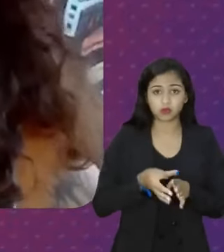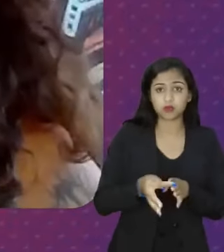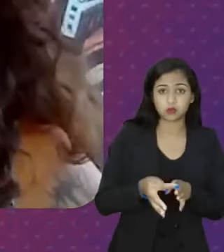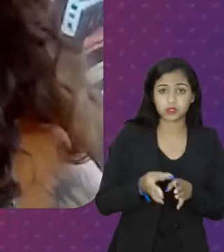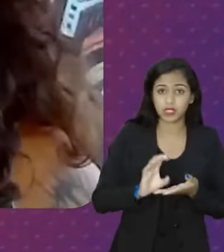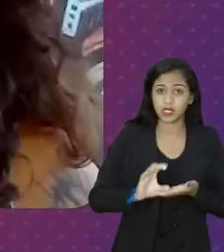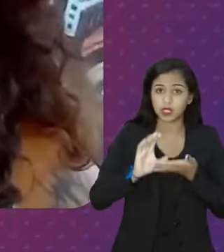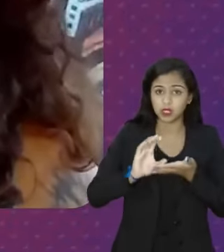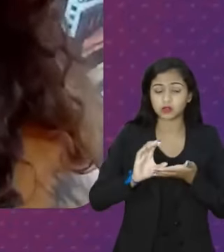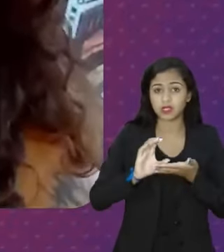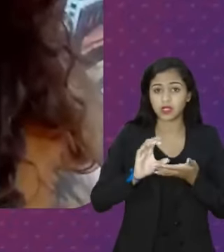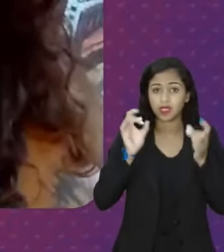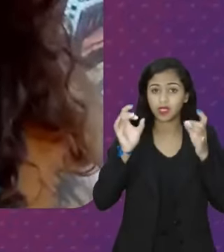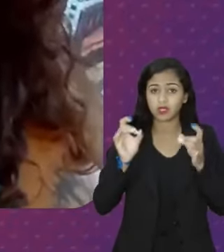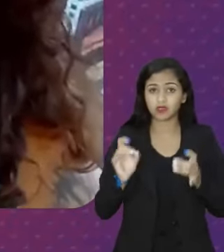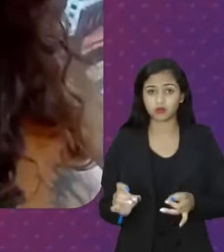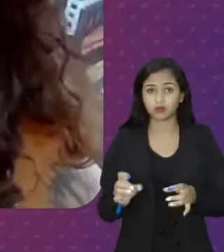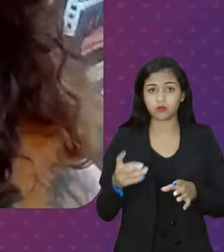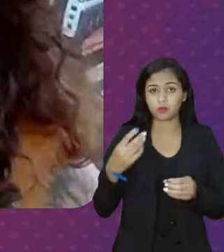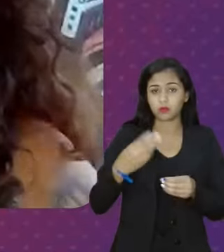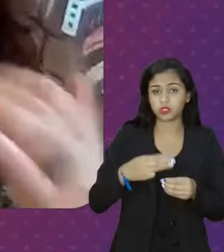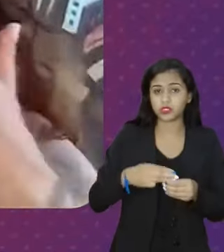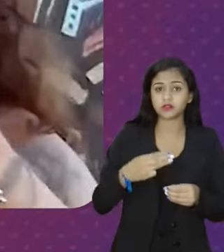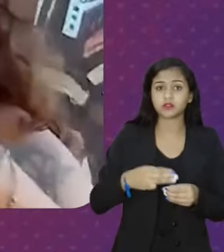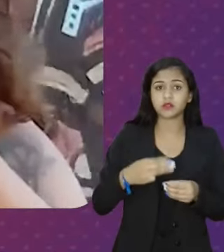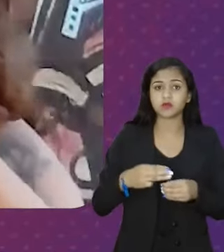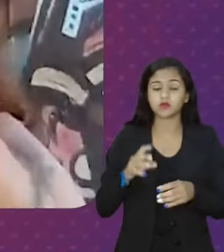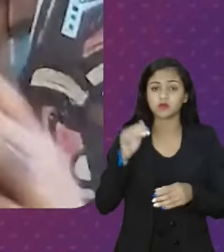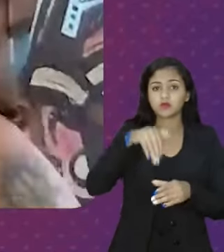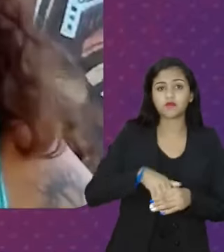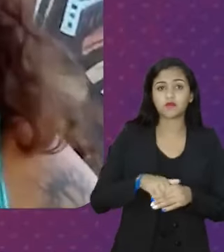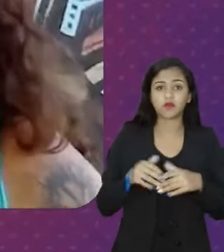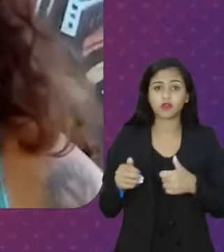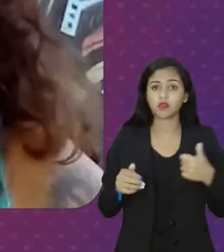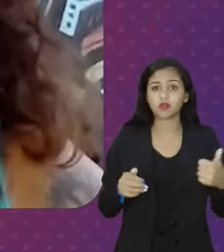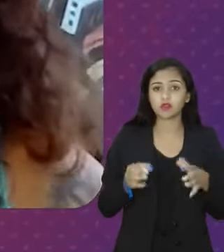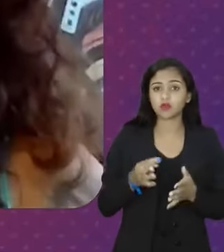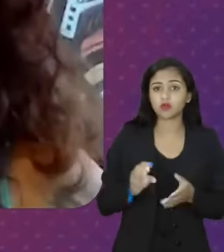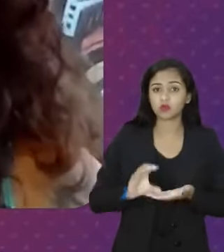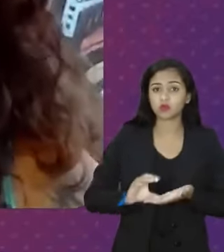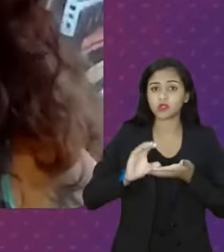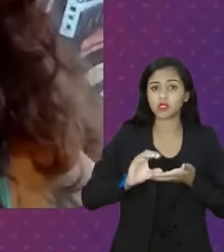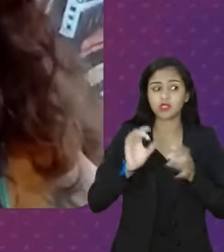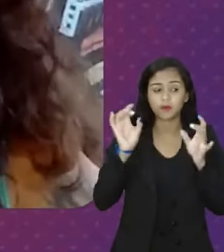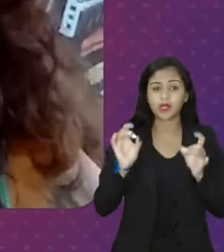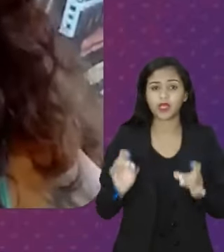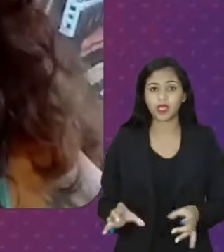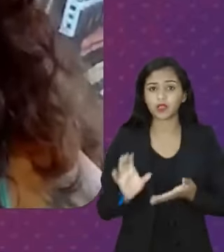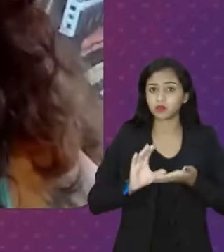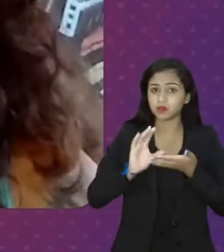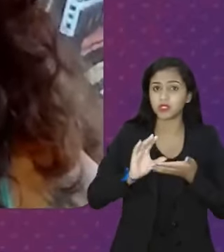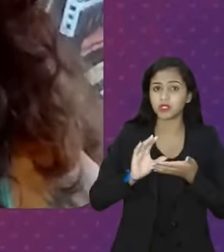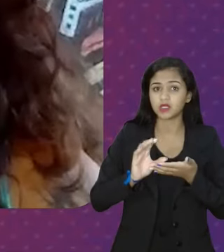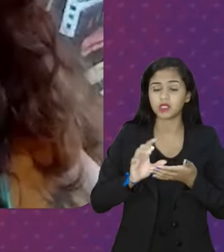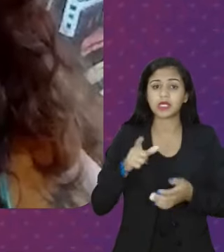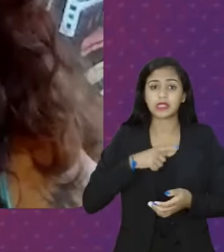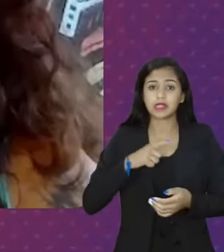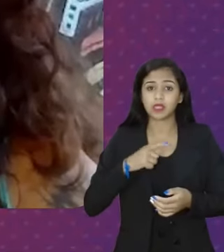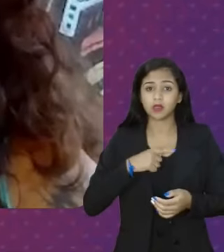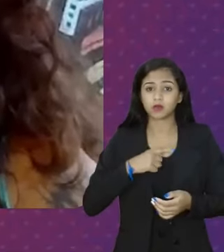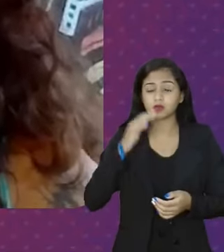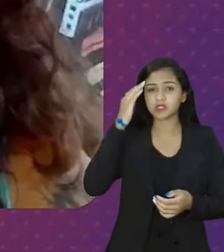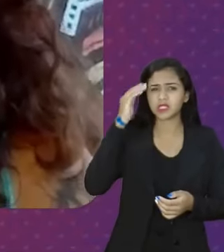município, para você vota em um conselheiro de cada conselho. Eu acho que, assim, que o importante é a gente ter consciência de quem que a